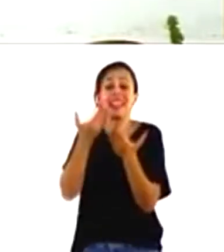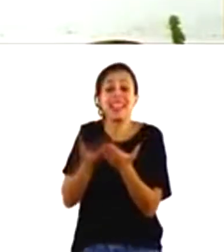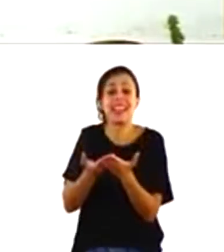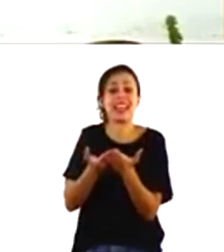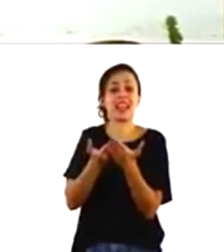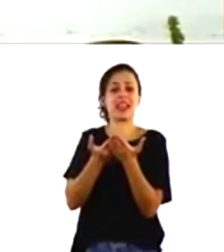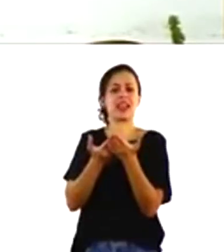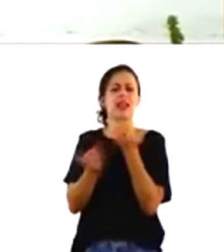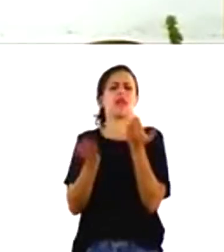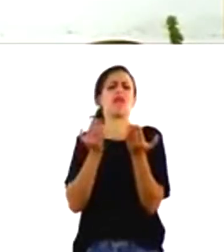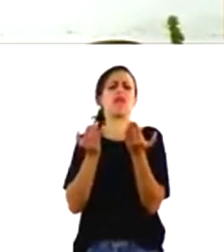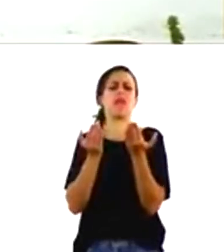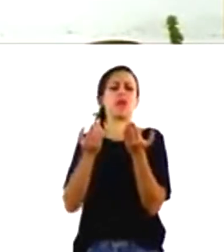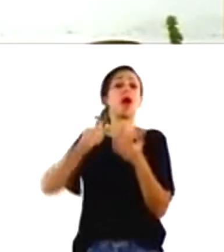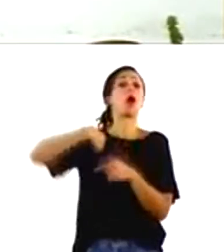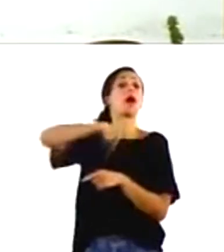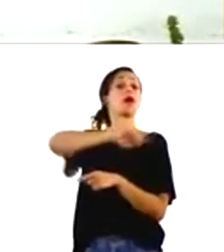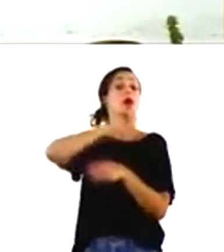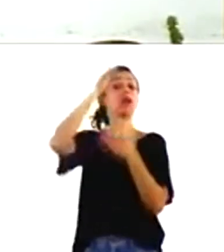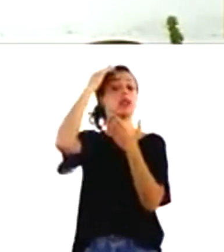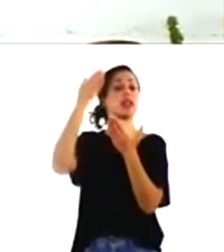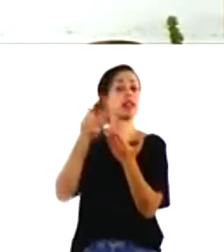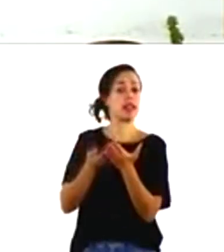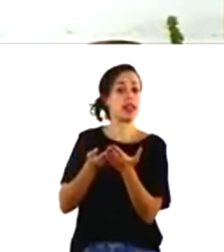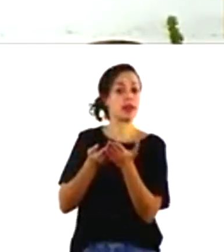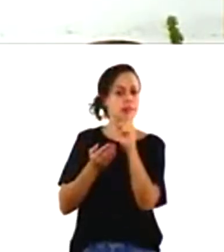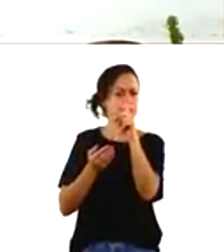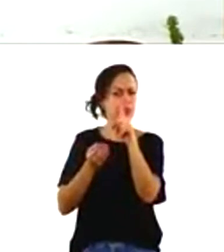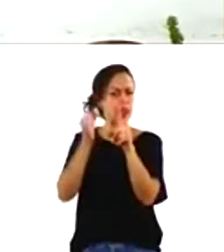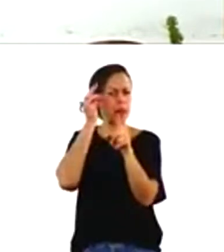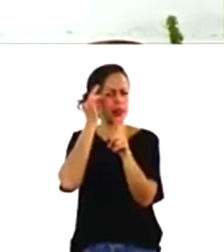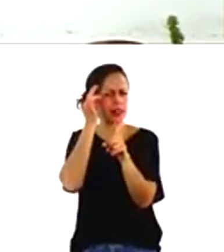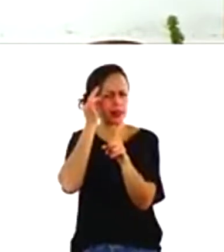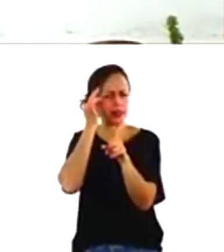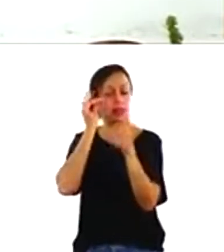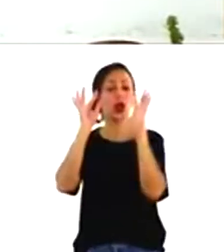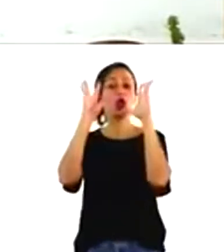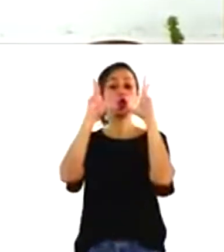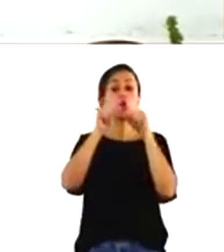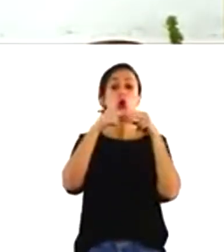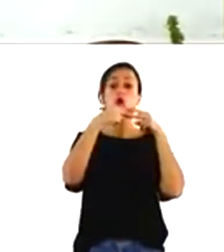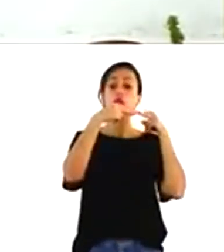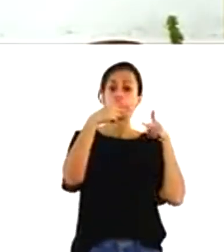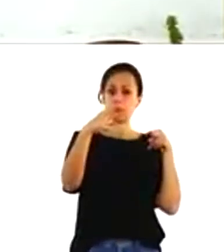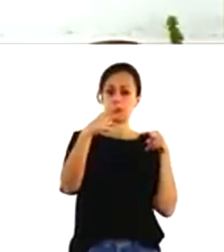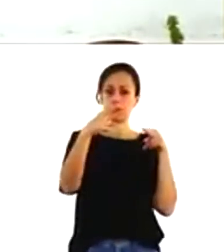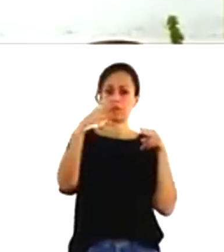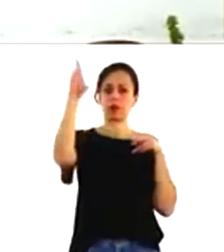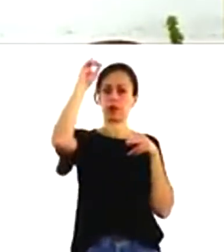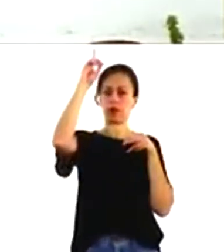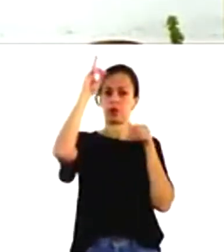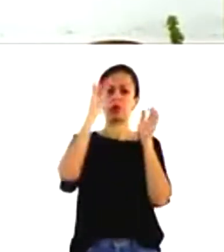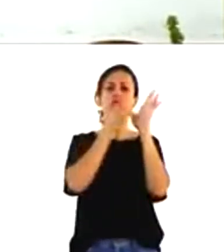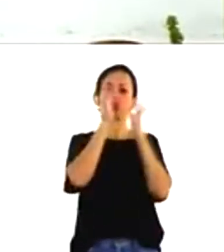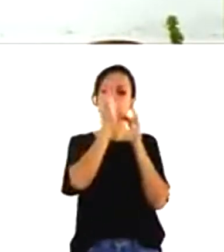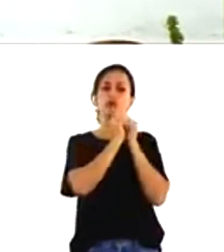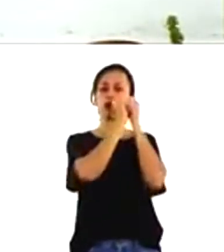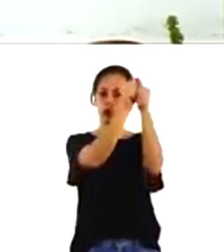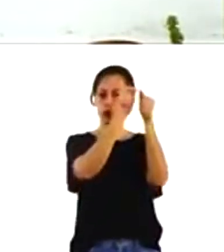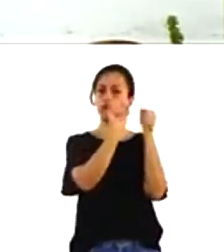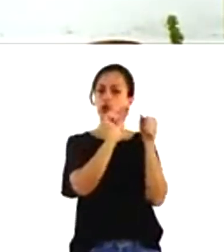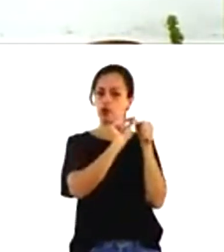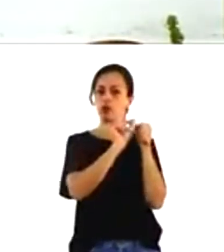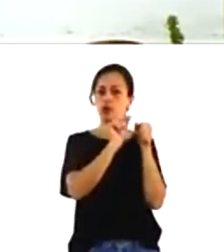Pense bem, tudo que Deus fez em Jesus, com Jesus, para